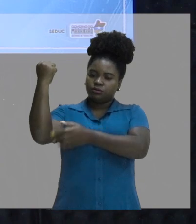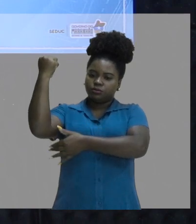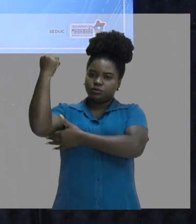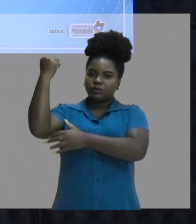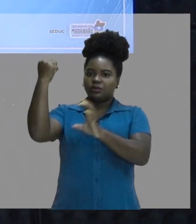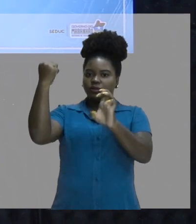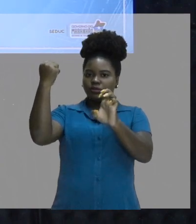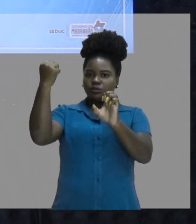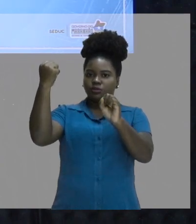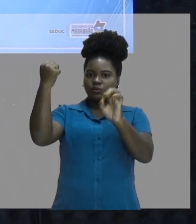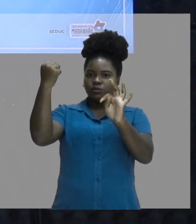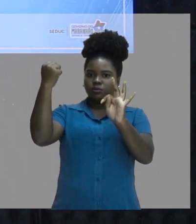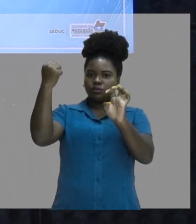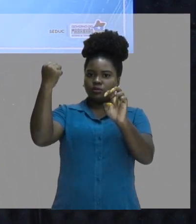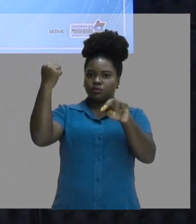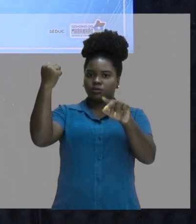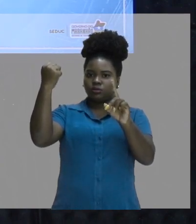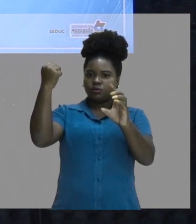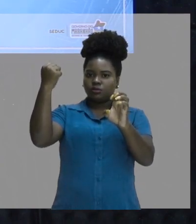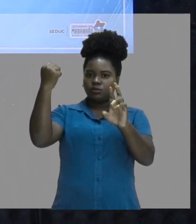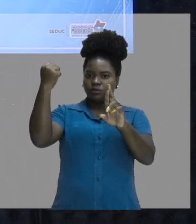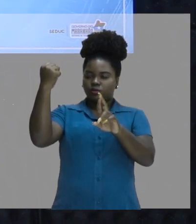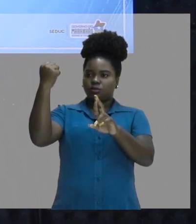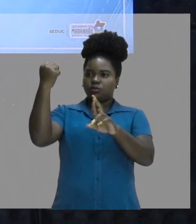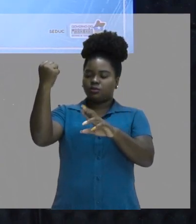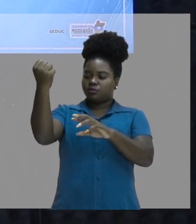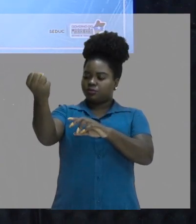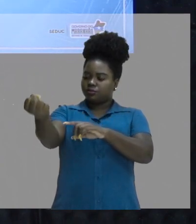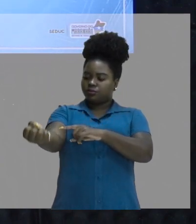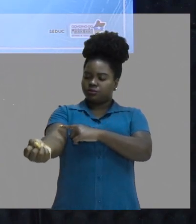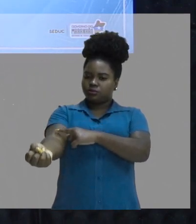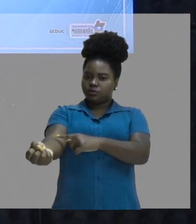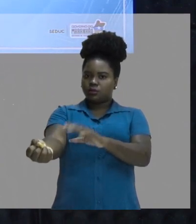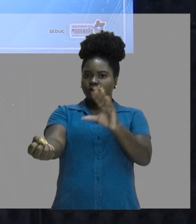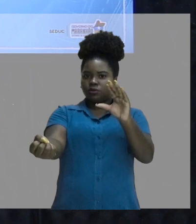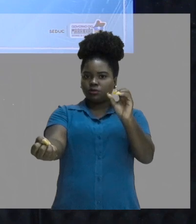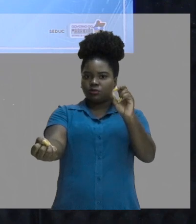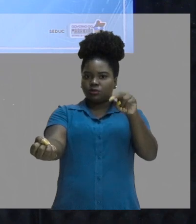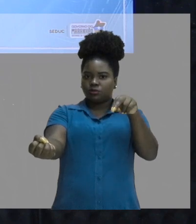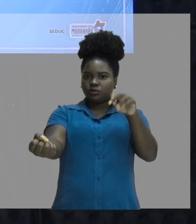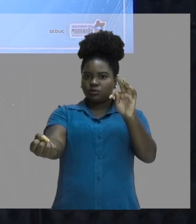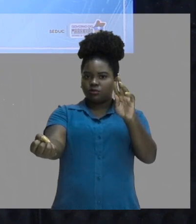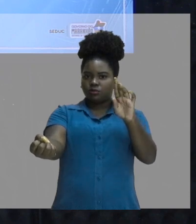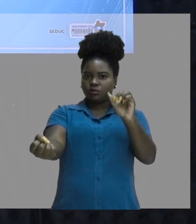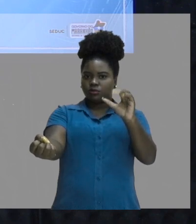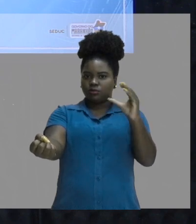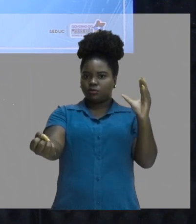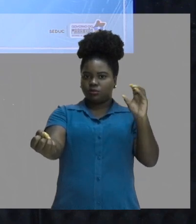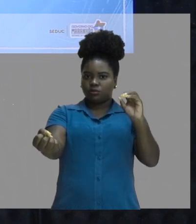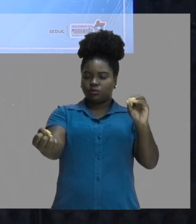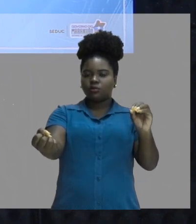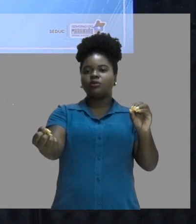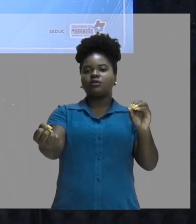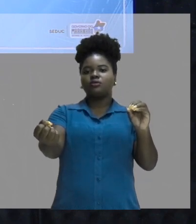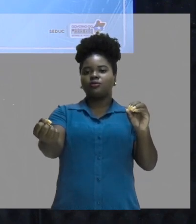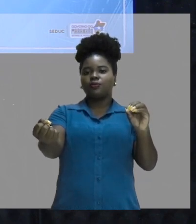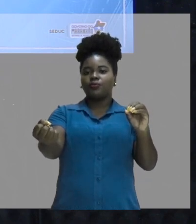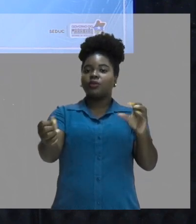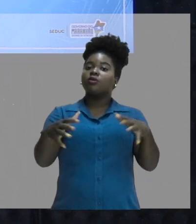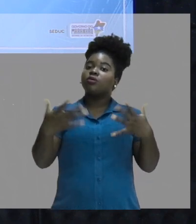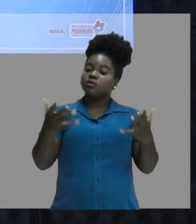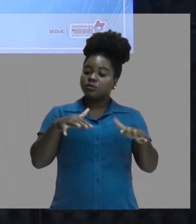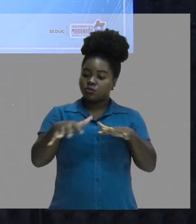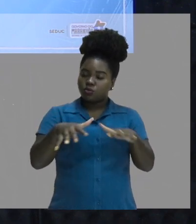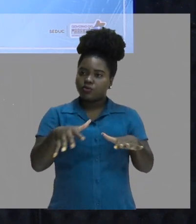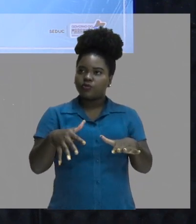estendo o tríceps. E quando eu faço uma contração do tríceps, por exemplo, eu faço uma extensão do bíceps. Esses são os